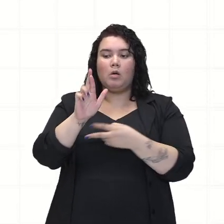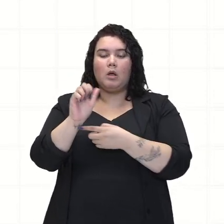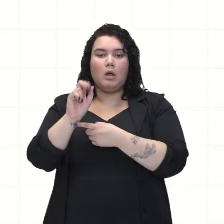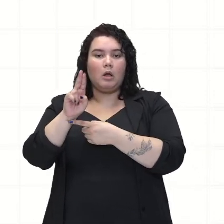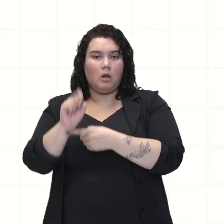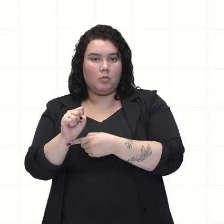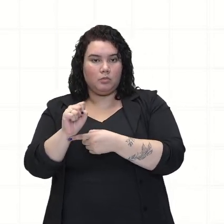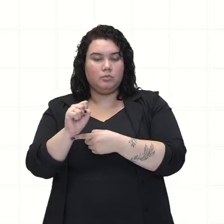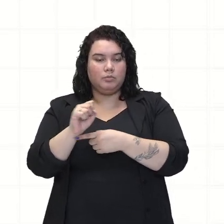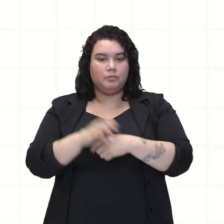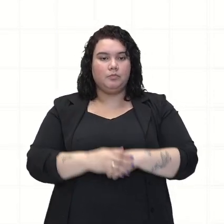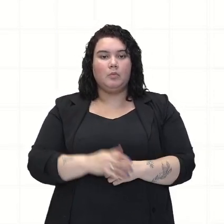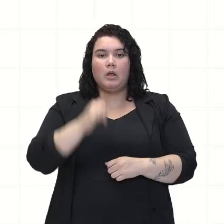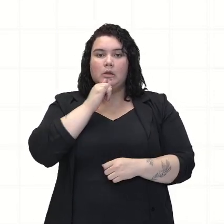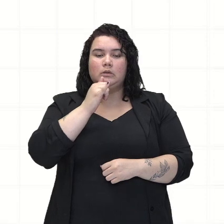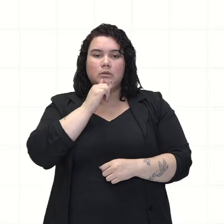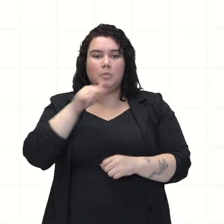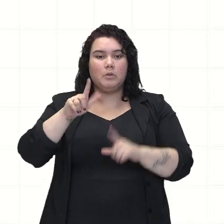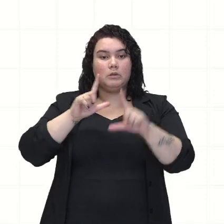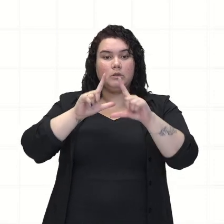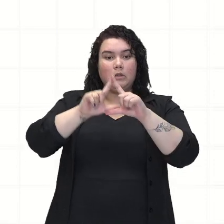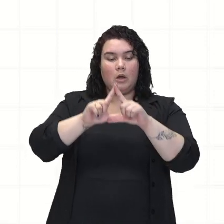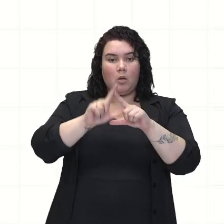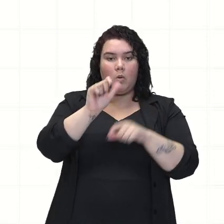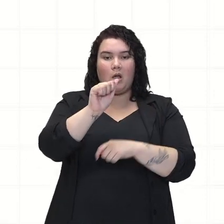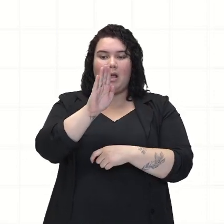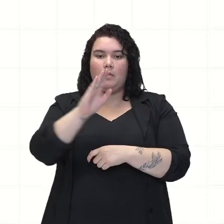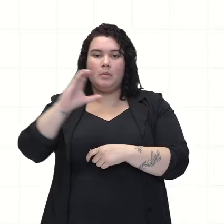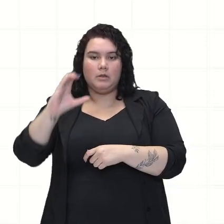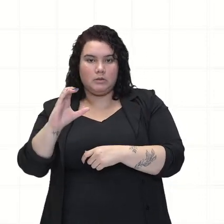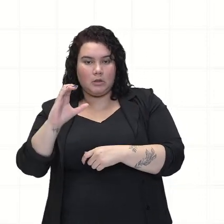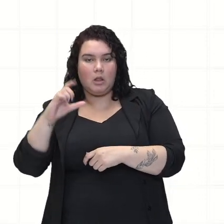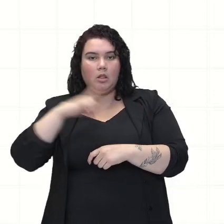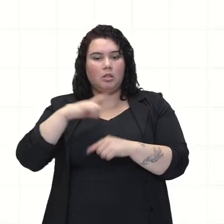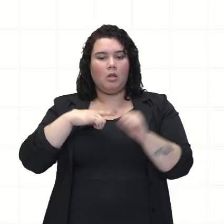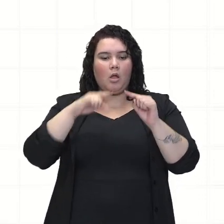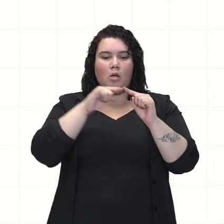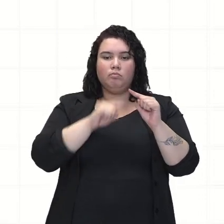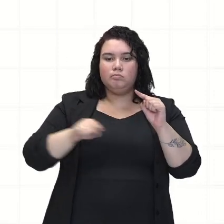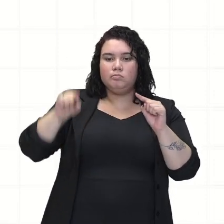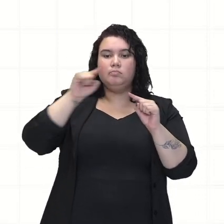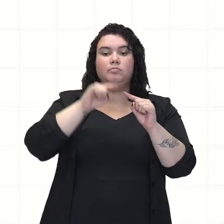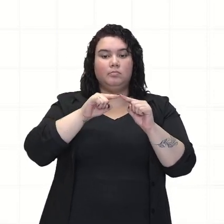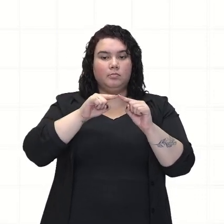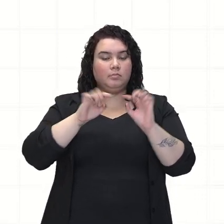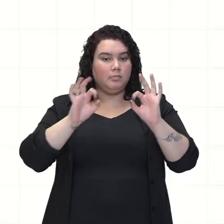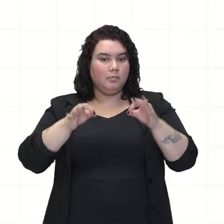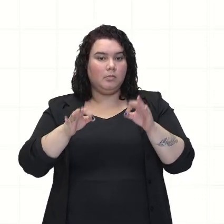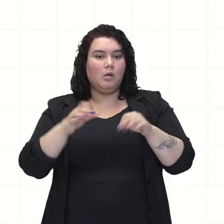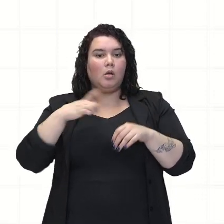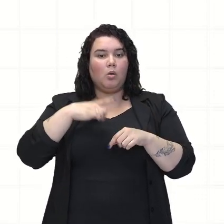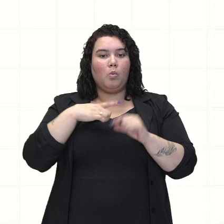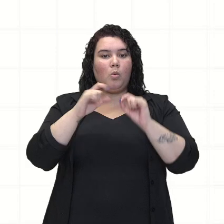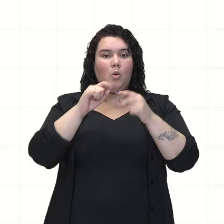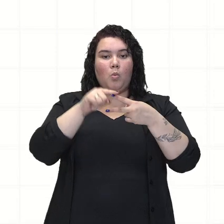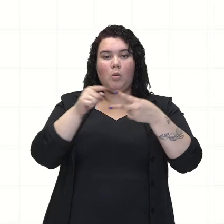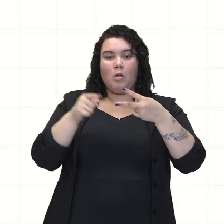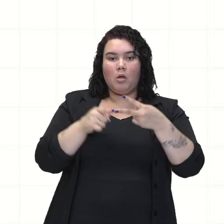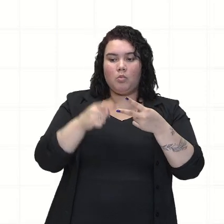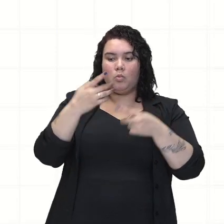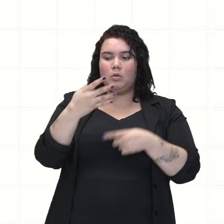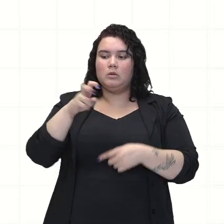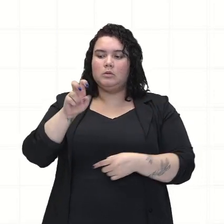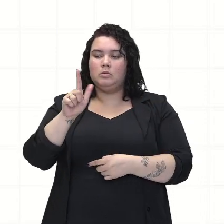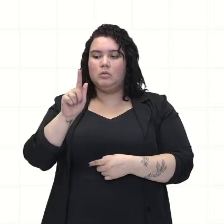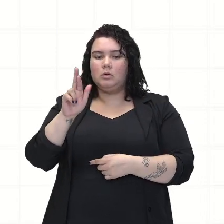para o exemplo, tá? O triângulo ABC sofreu um giro no sentido anti-horário de um ângulo de rotação de 45 graus. O centro